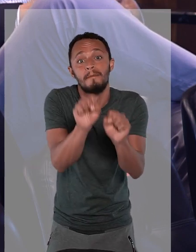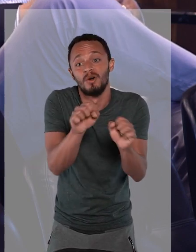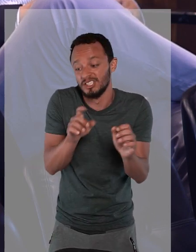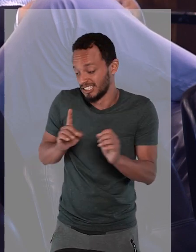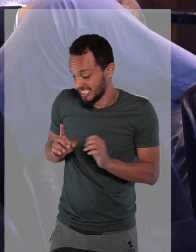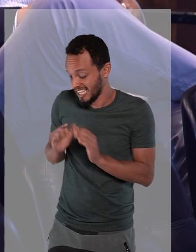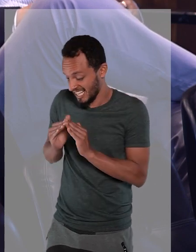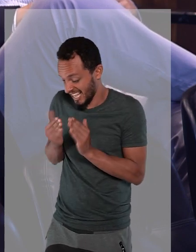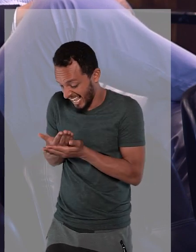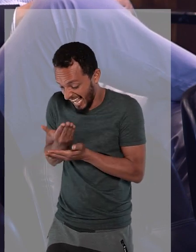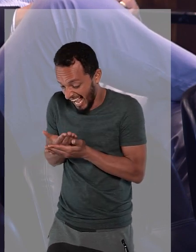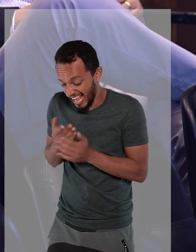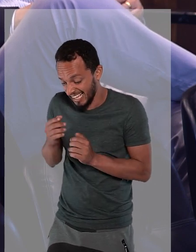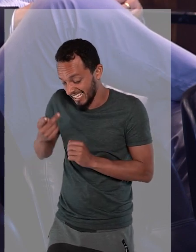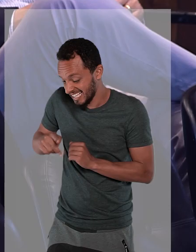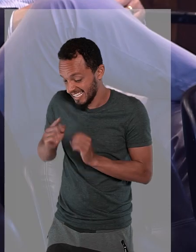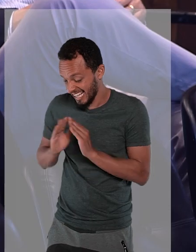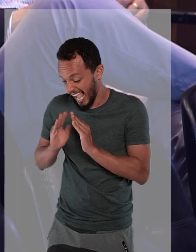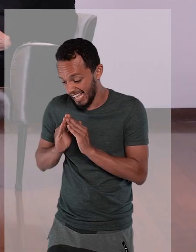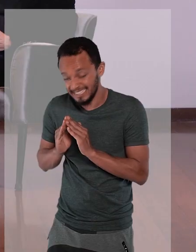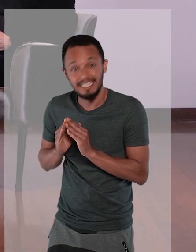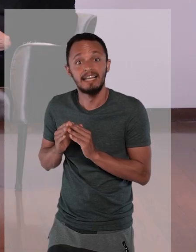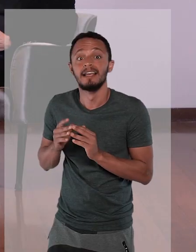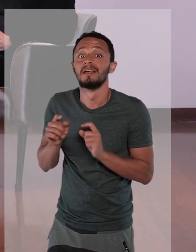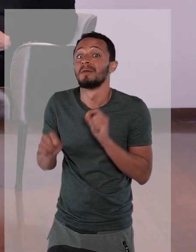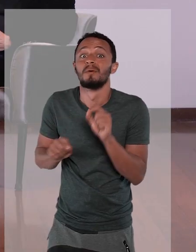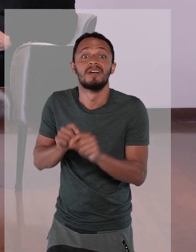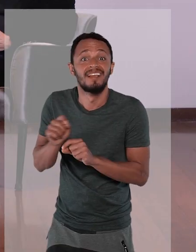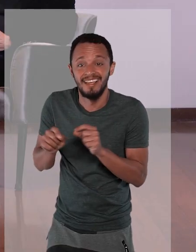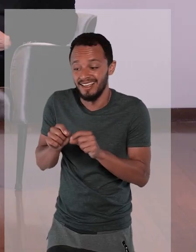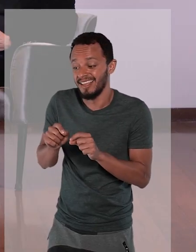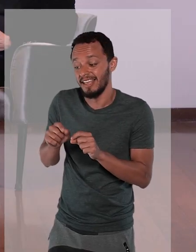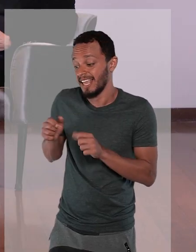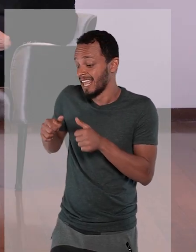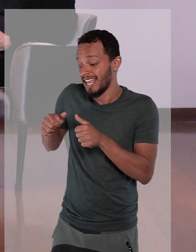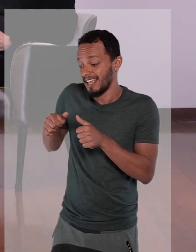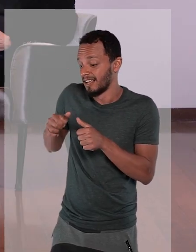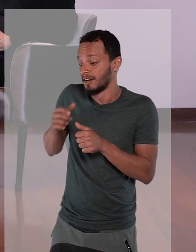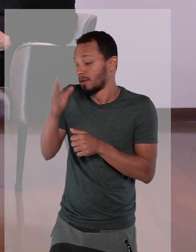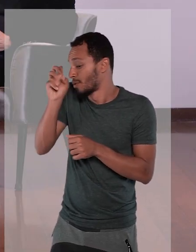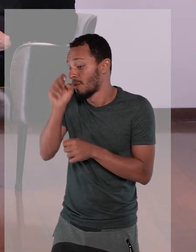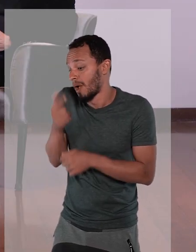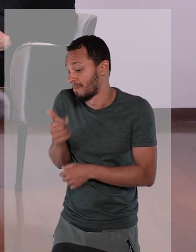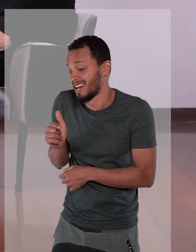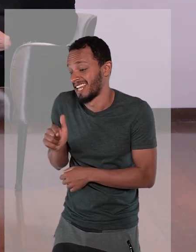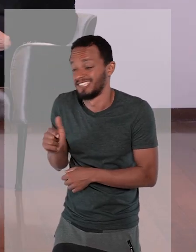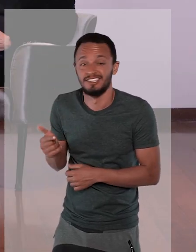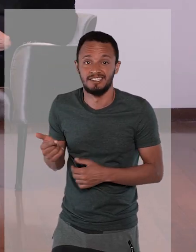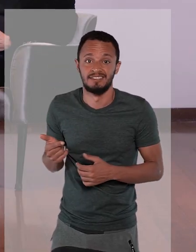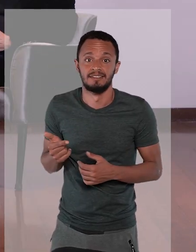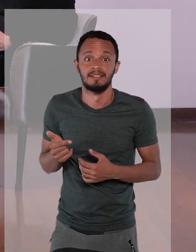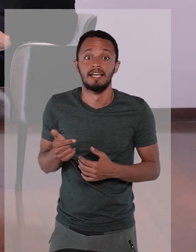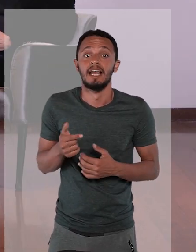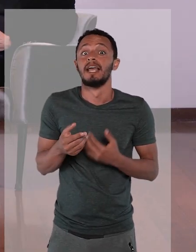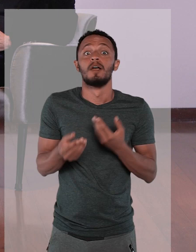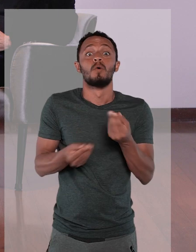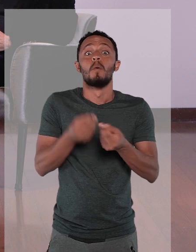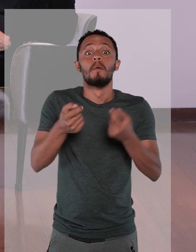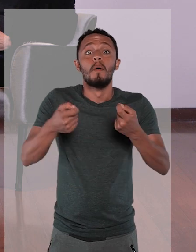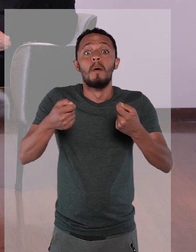se resolver no Brasil nesse momento, se preocupar, assim, sair dos seus cuidados para se ocupar com um assunto